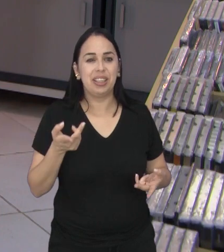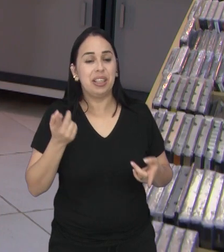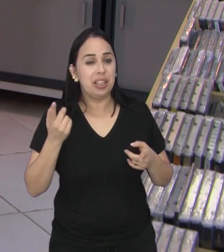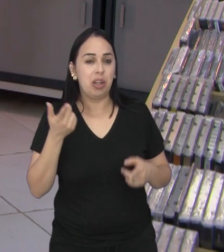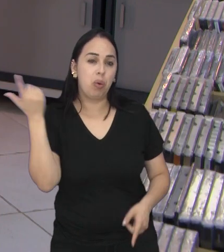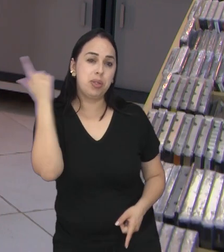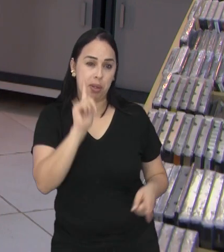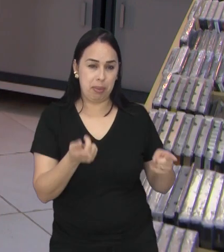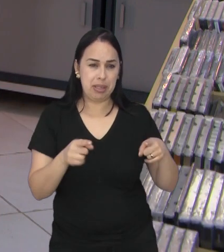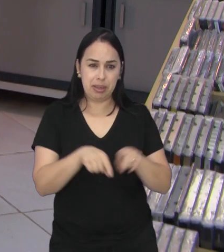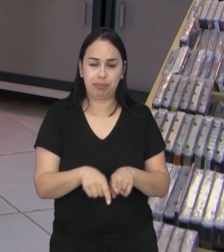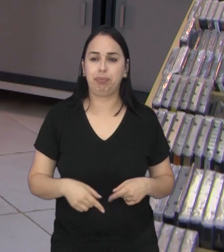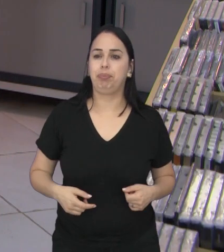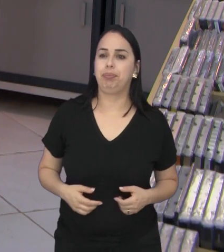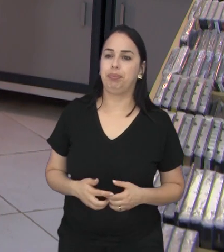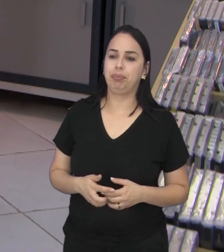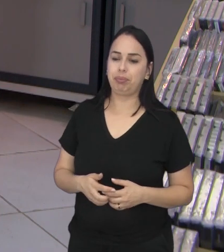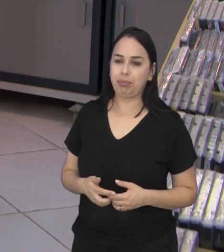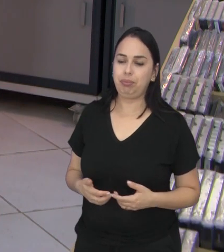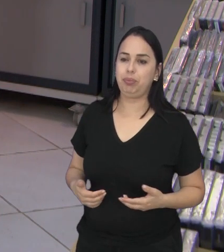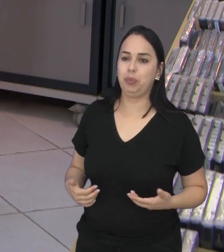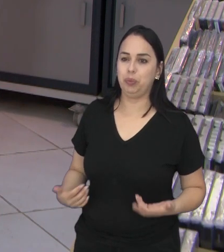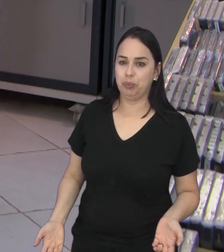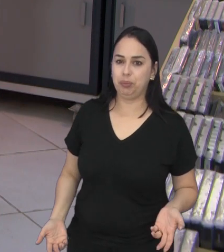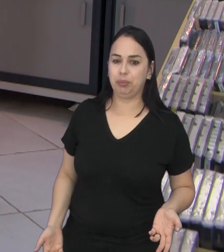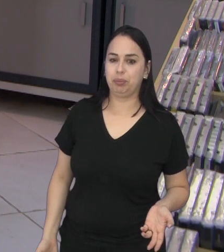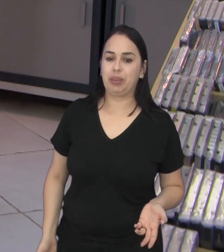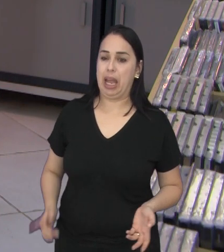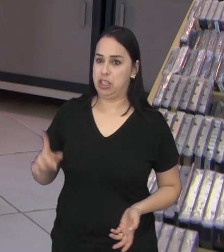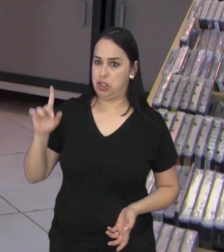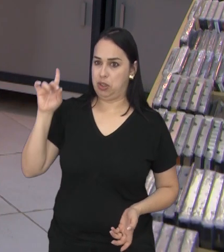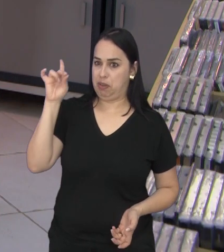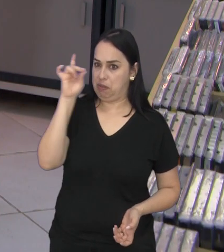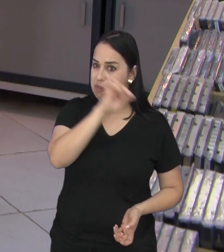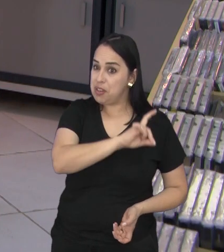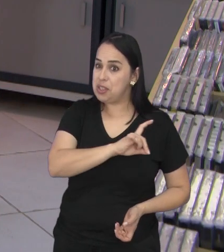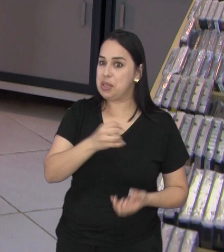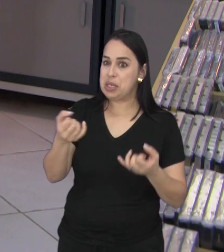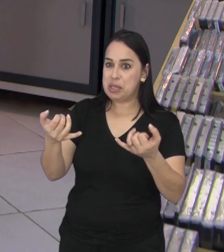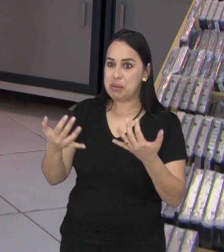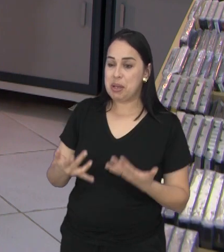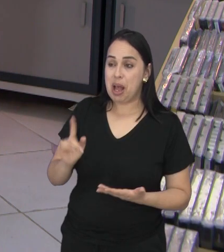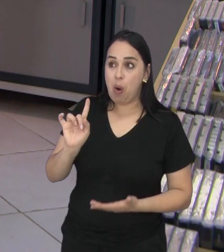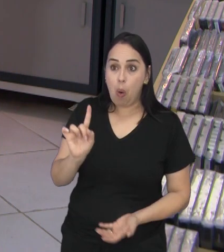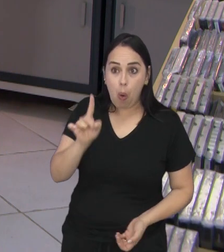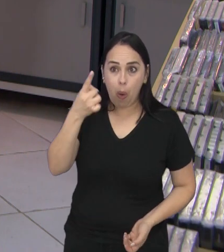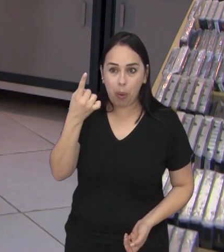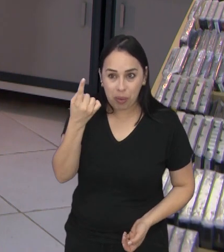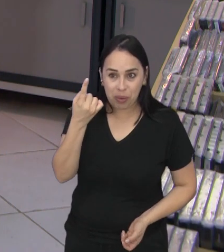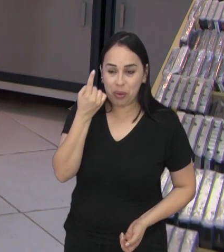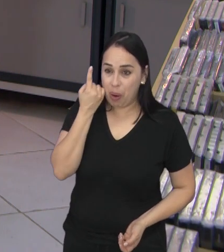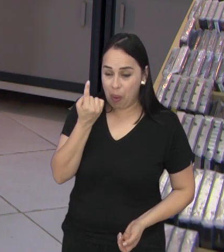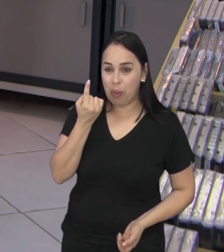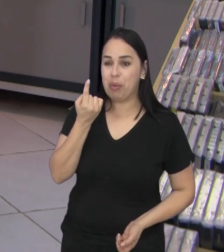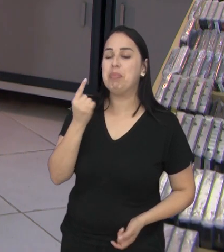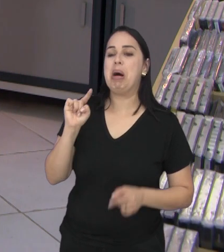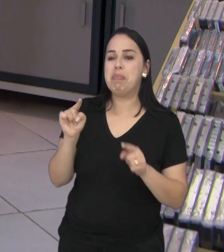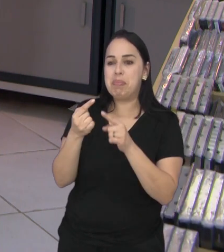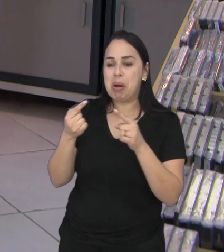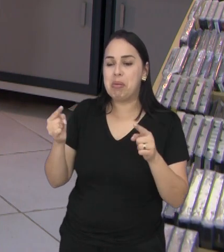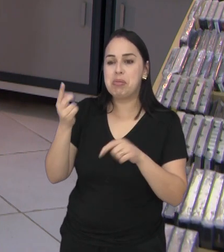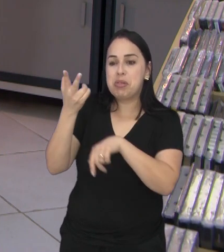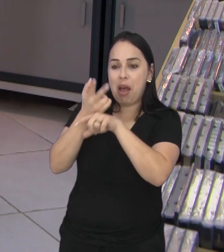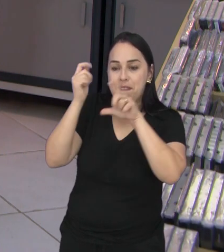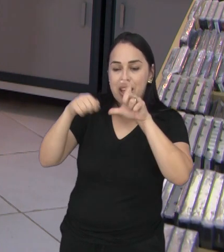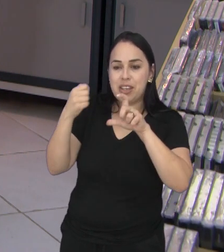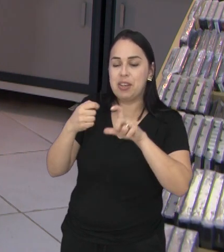acabou nessa parceria? Poxa, é difícil falar de um Escolher preferido. É difícil falar